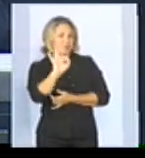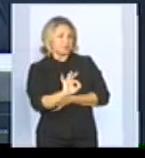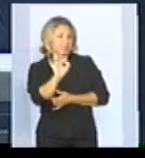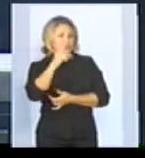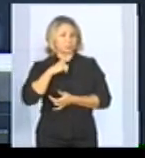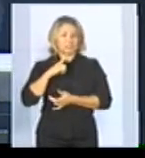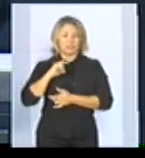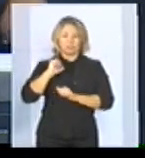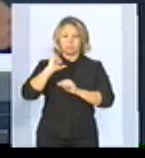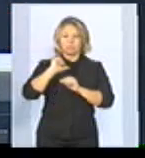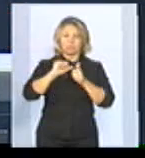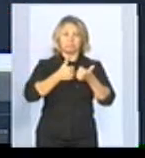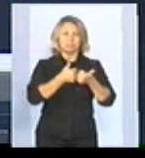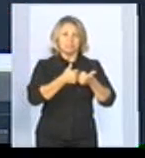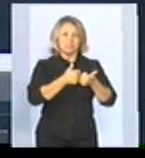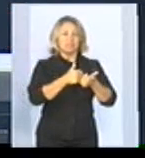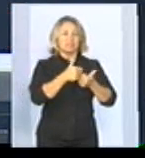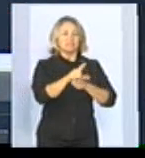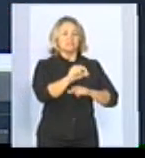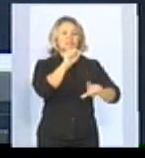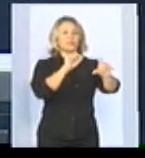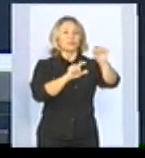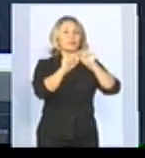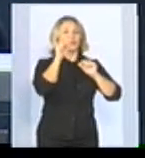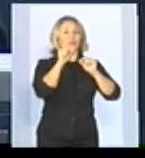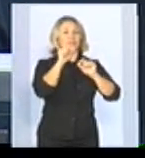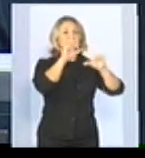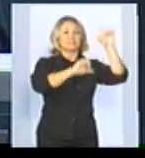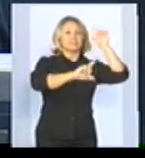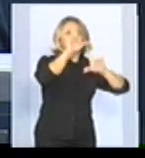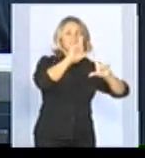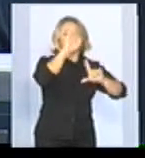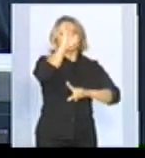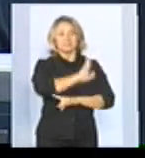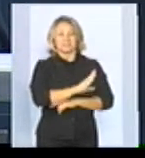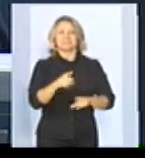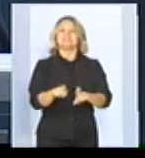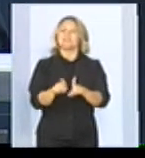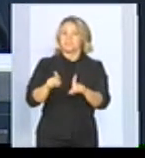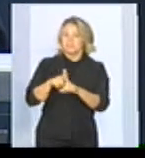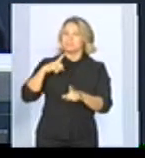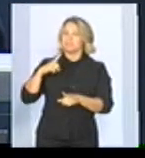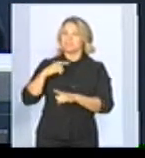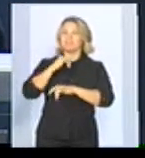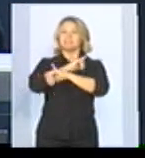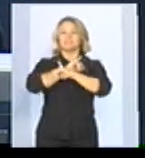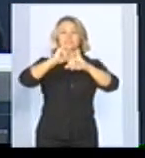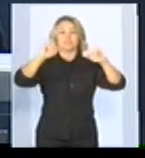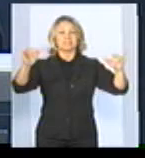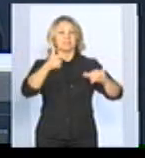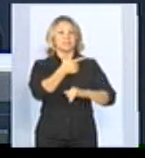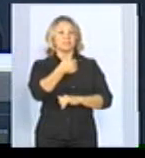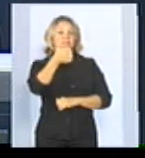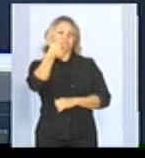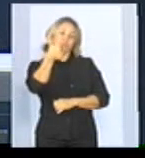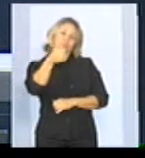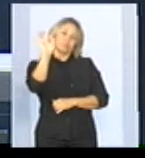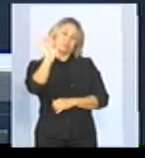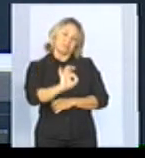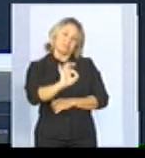uma alternativa TV aberta 21 para obter informação e aprendizagem e